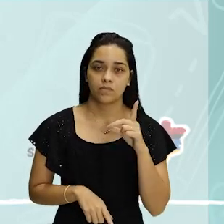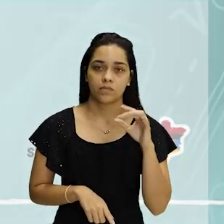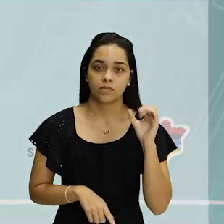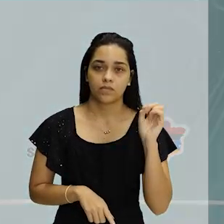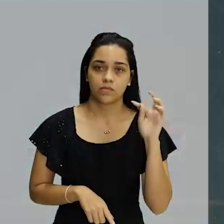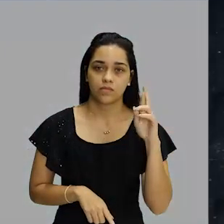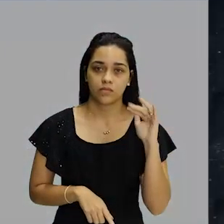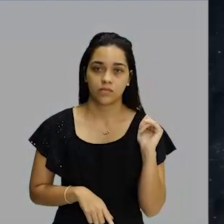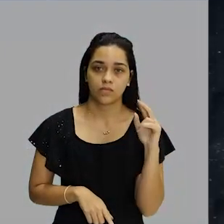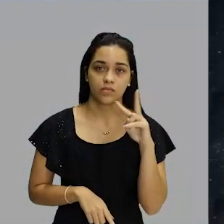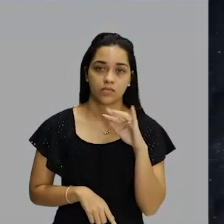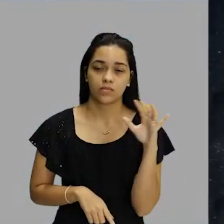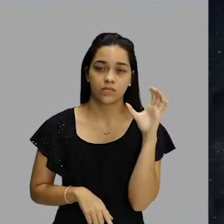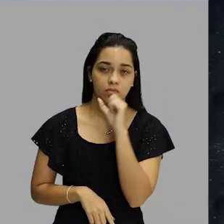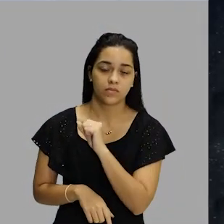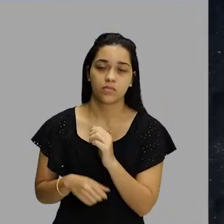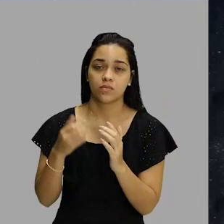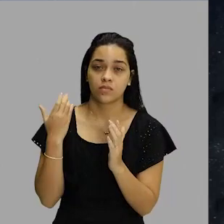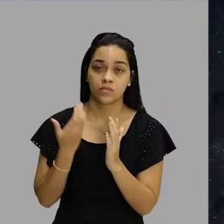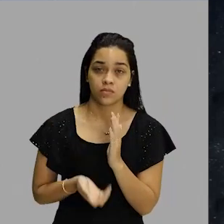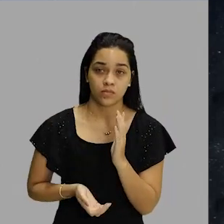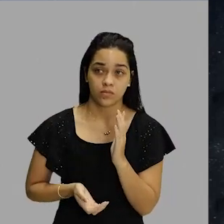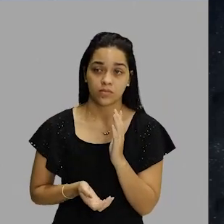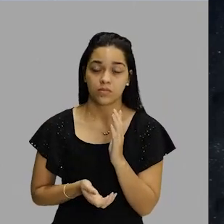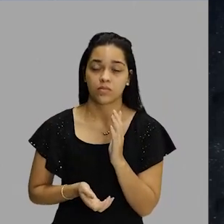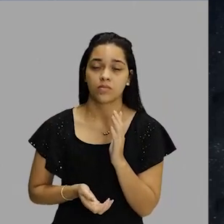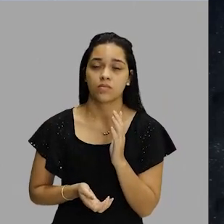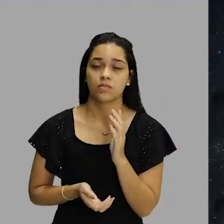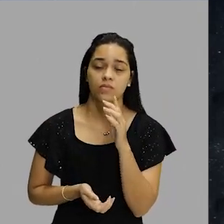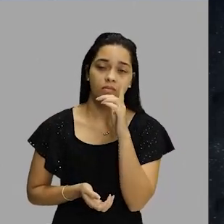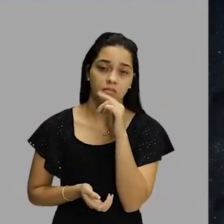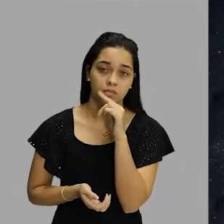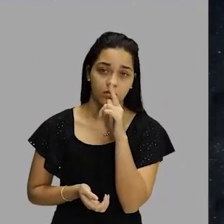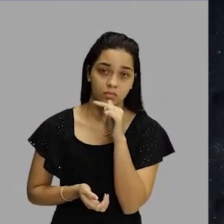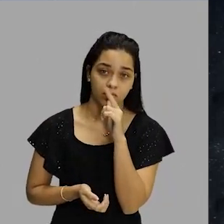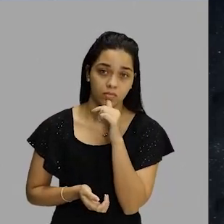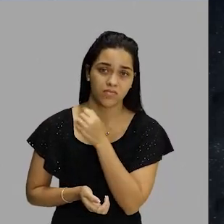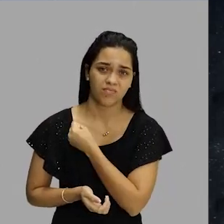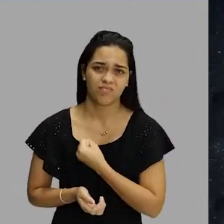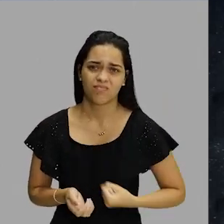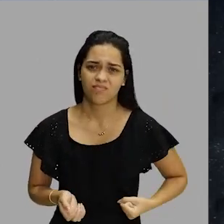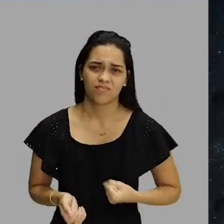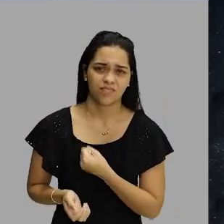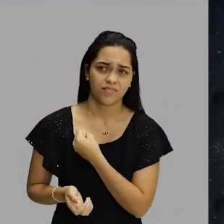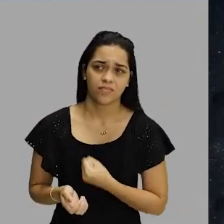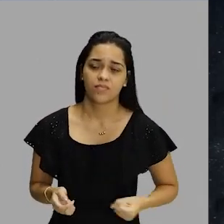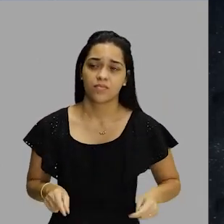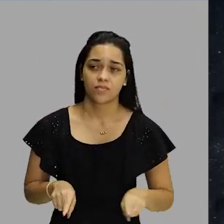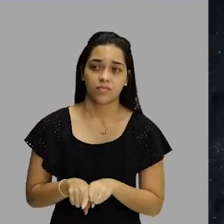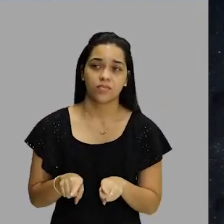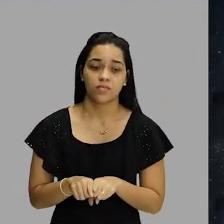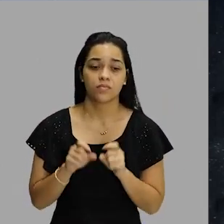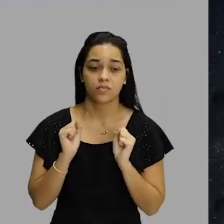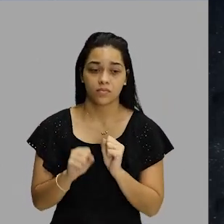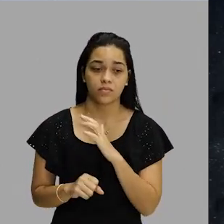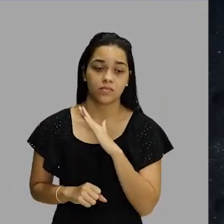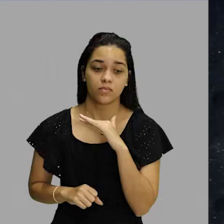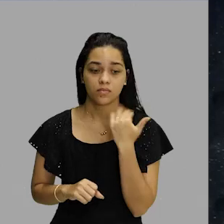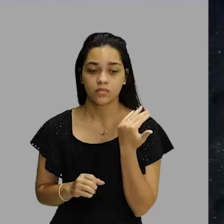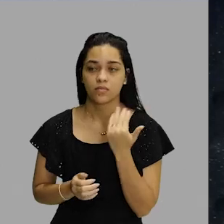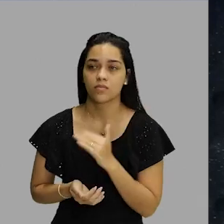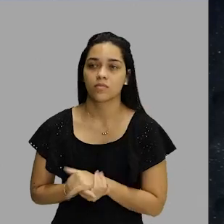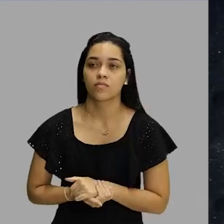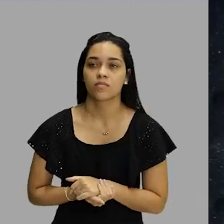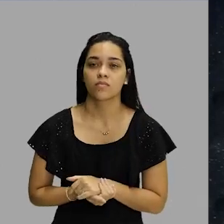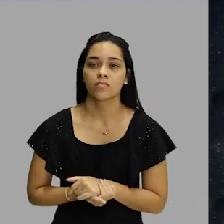vai rapidamente perder os seus eletrólitos por meio da diarreia e em poucos dias ele pode morrer.